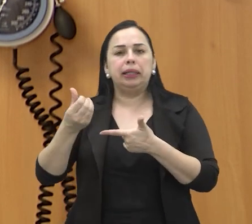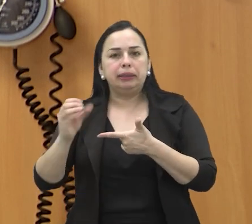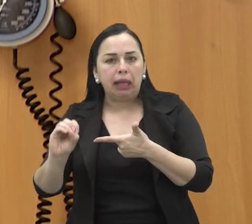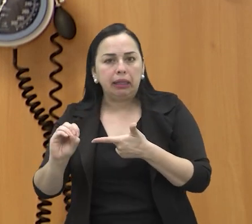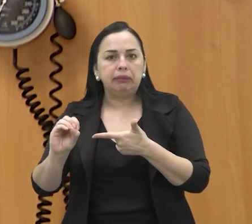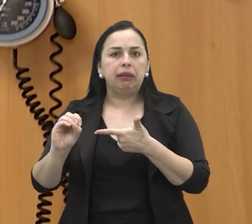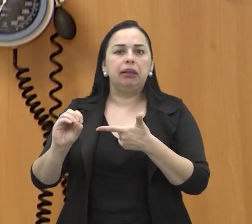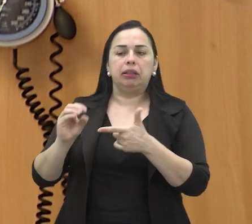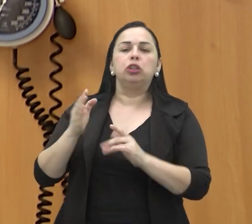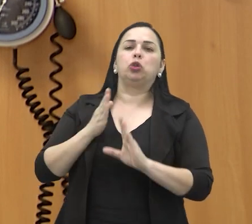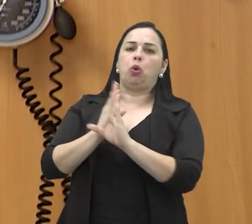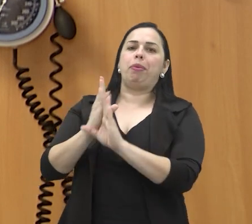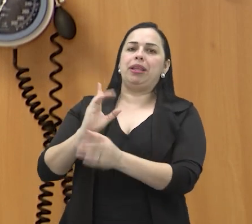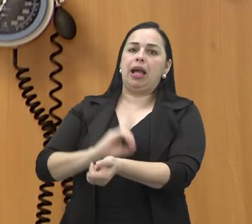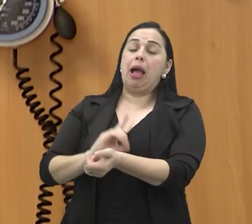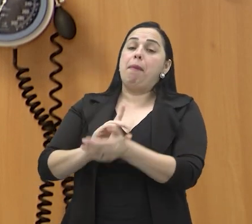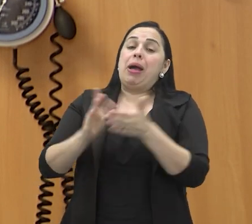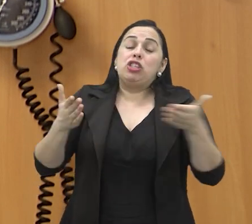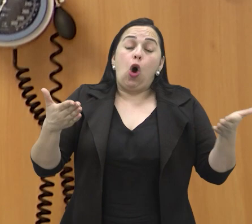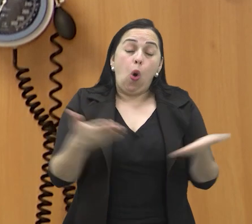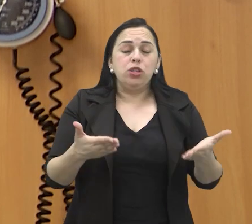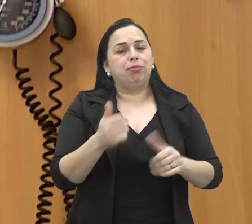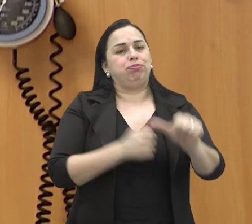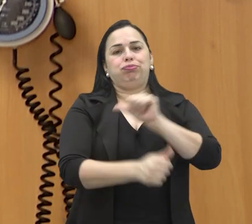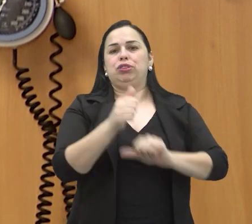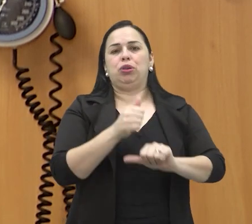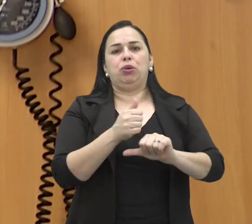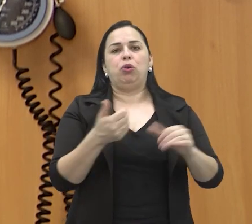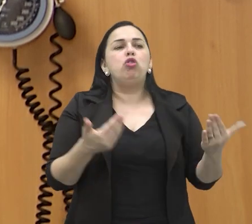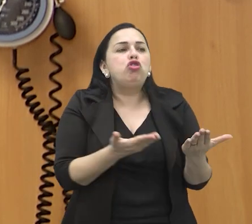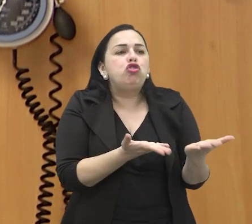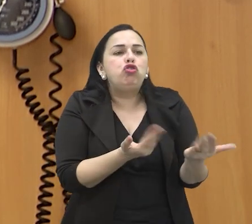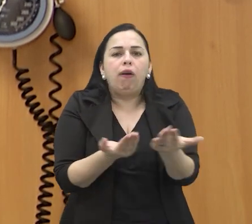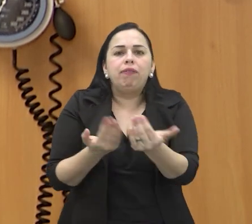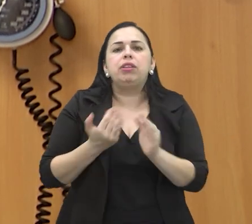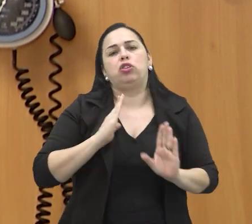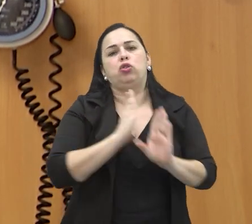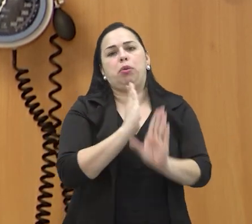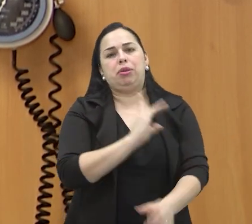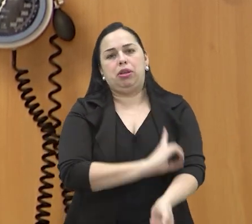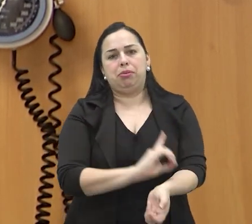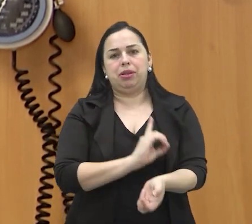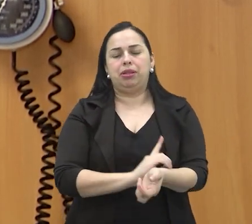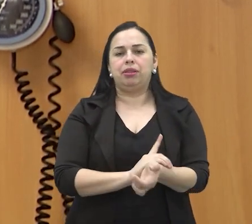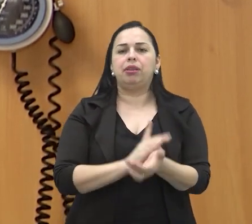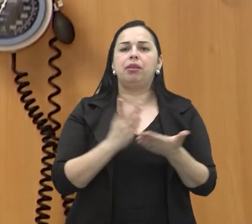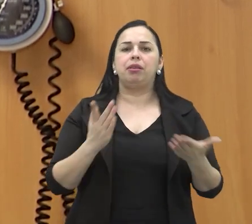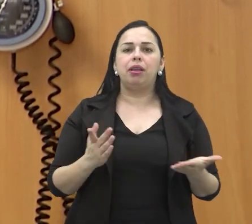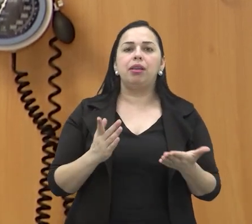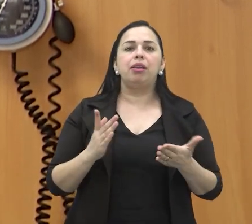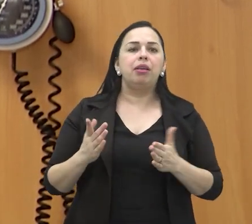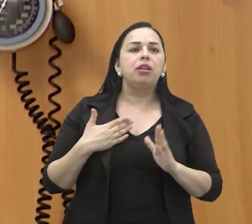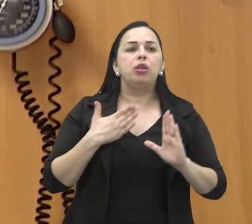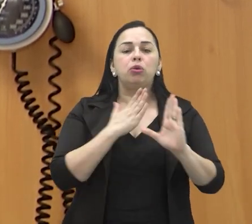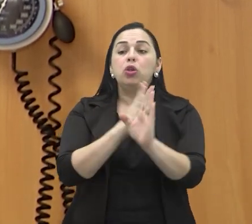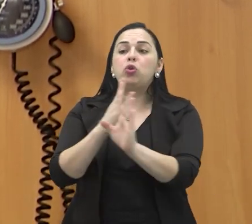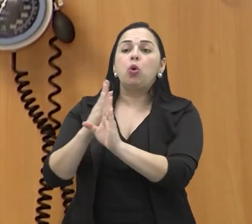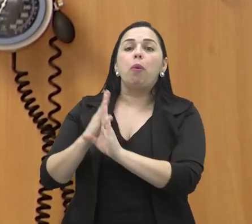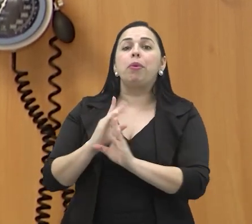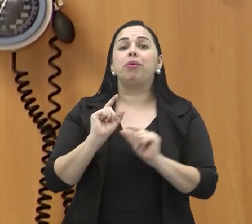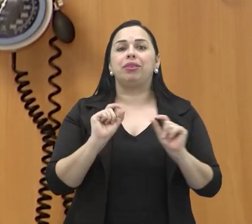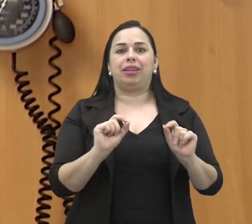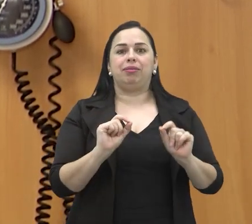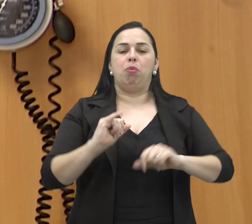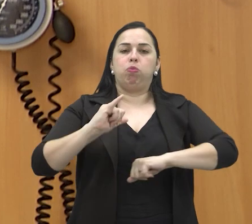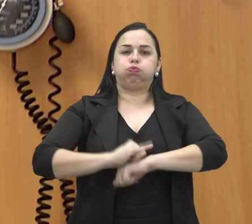para esse diagnóstico. E em comum, entre todos esses diagnósticos precoces, está a obesidade e o padrão alimentar